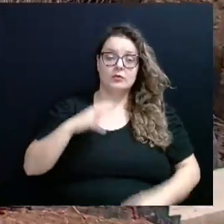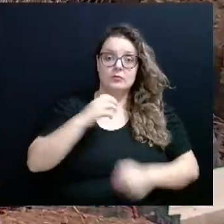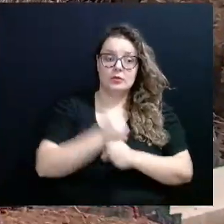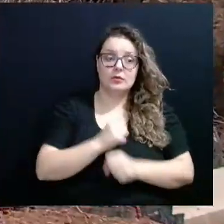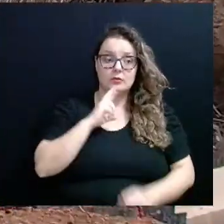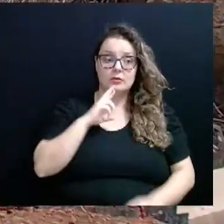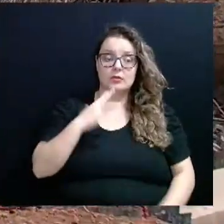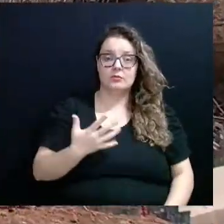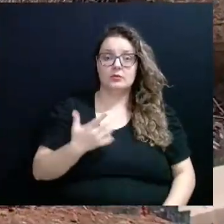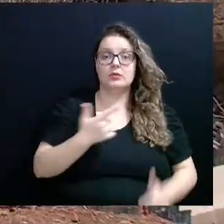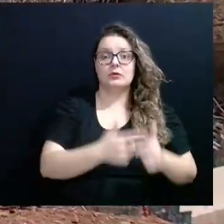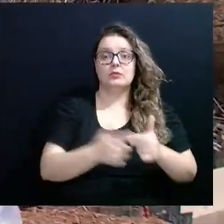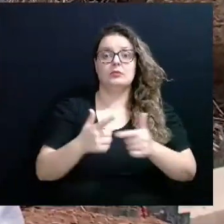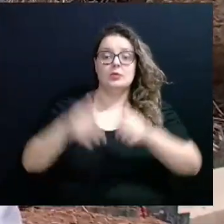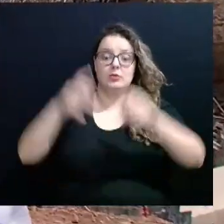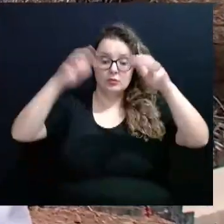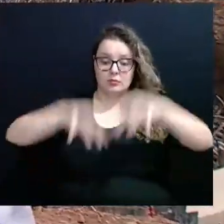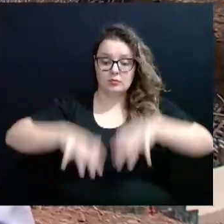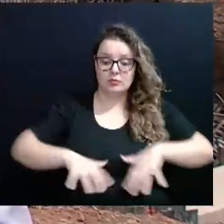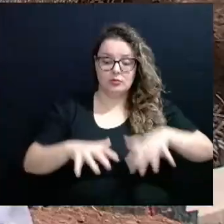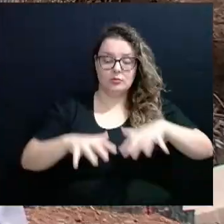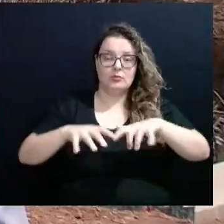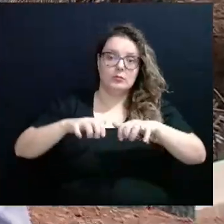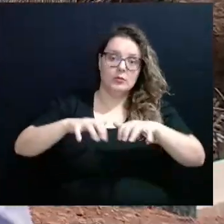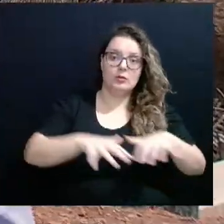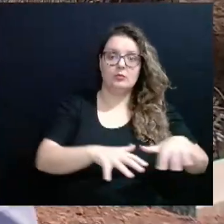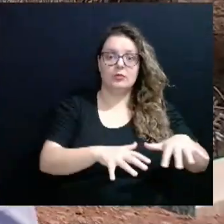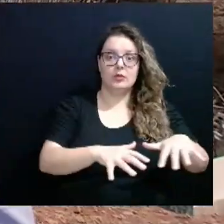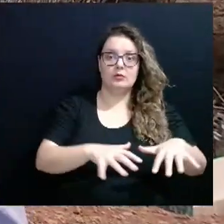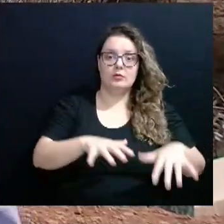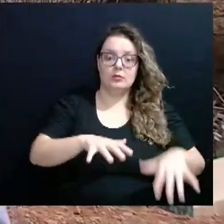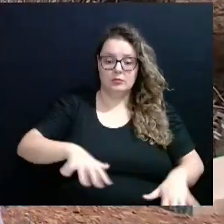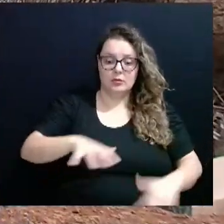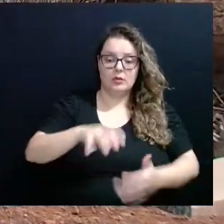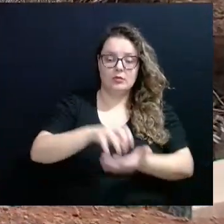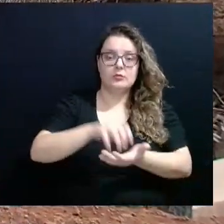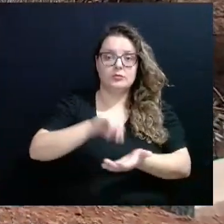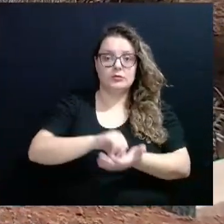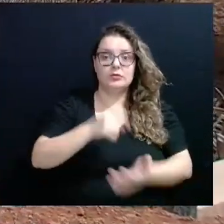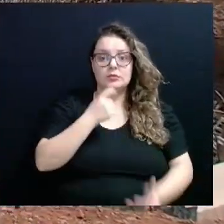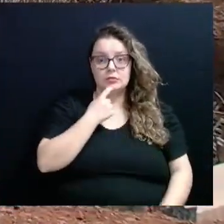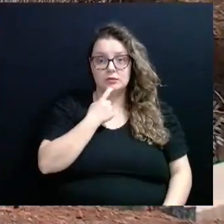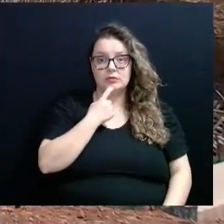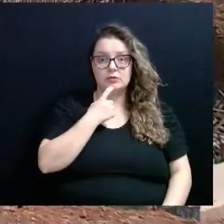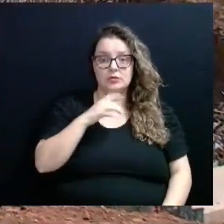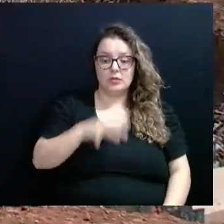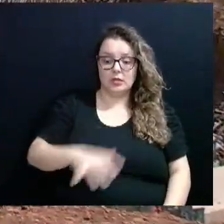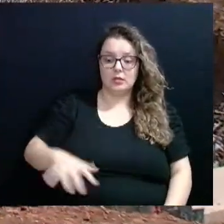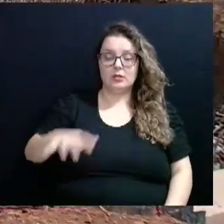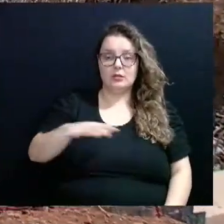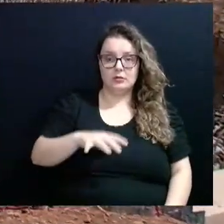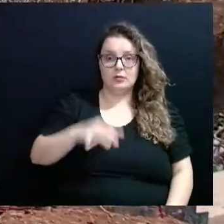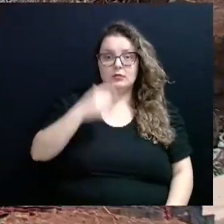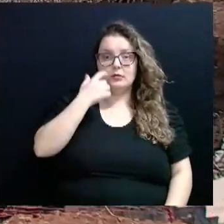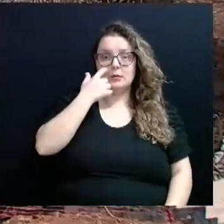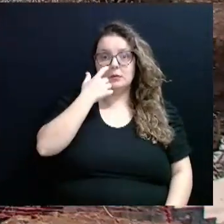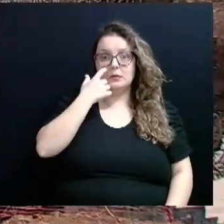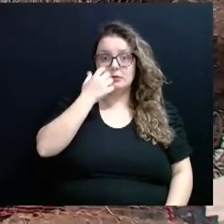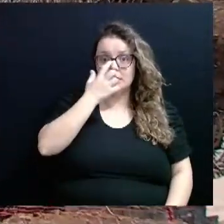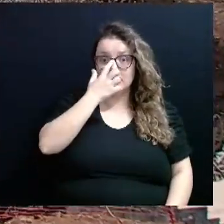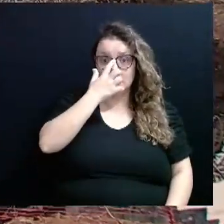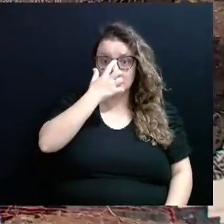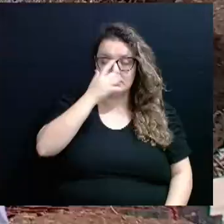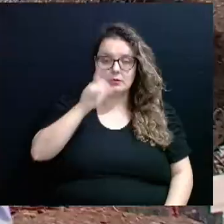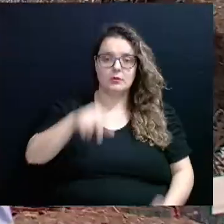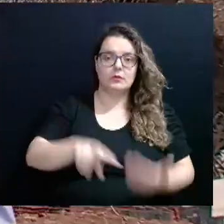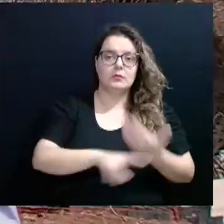das enchentes e dos alagamentos na região central de Campinas. Essa região central, ela é afetada por